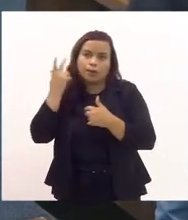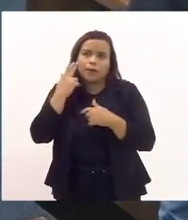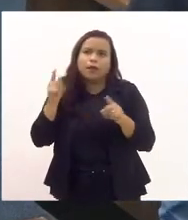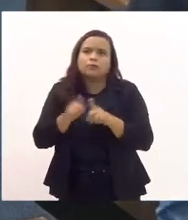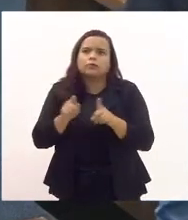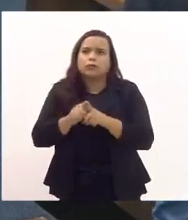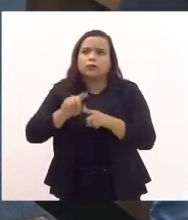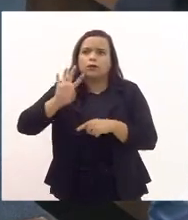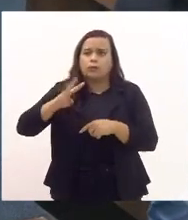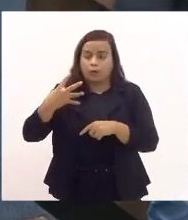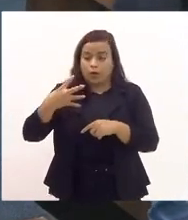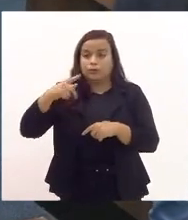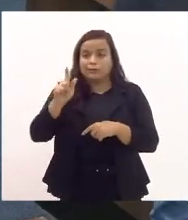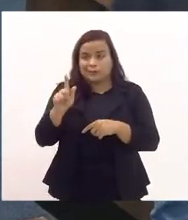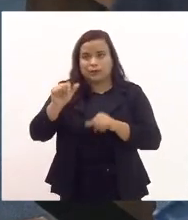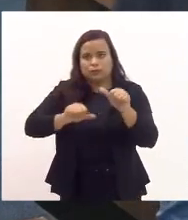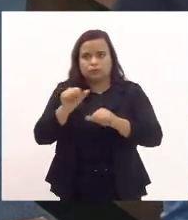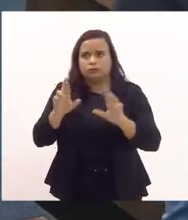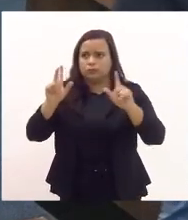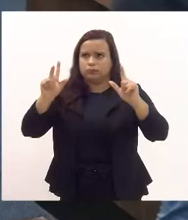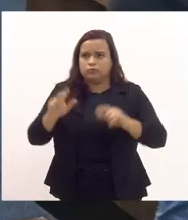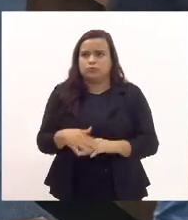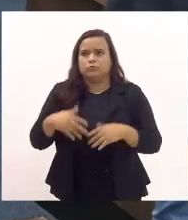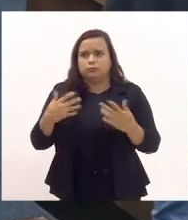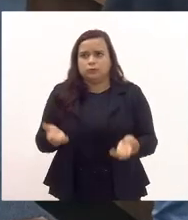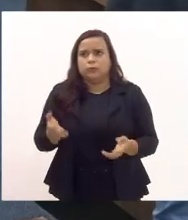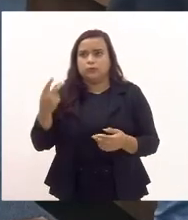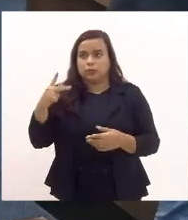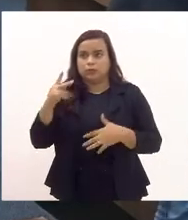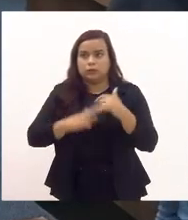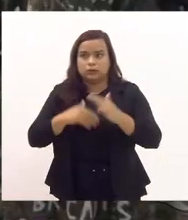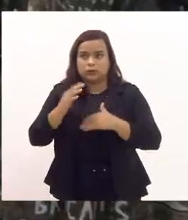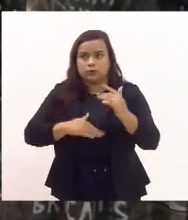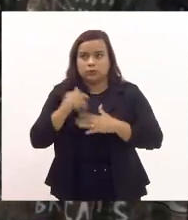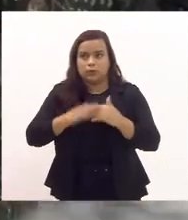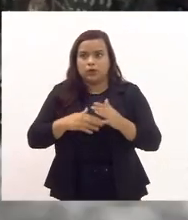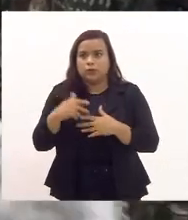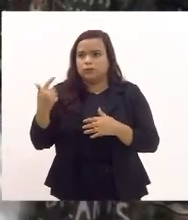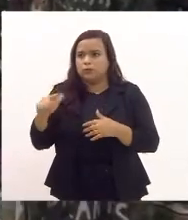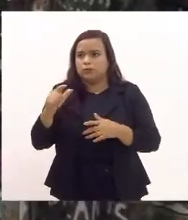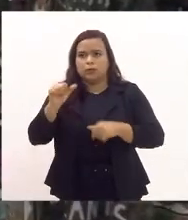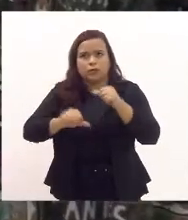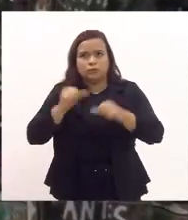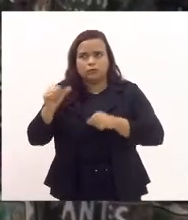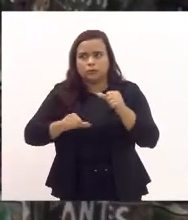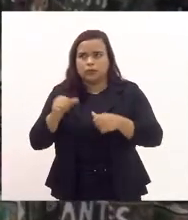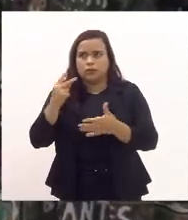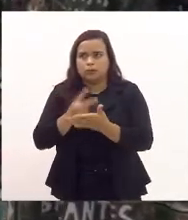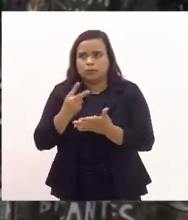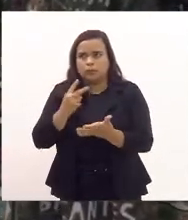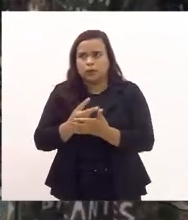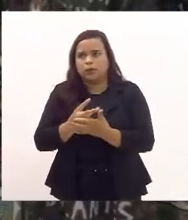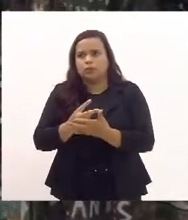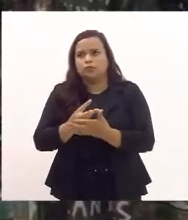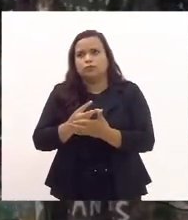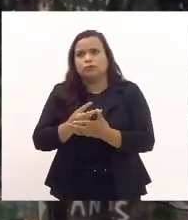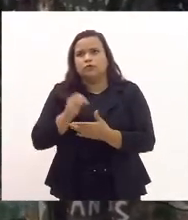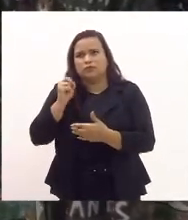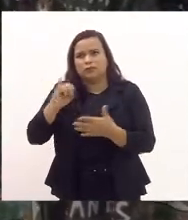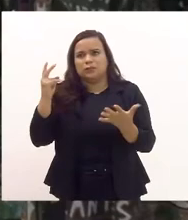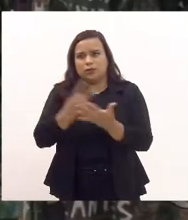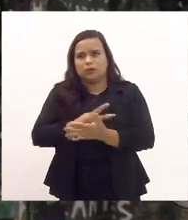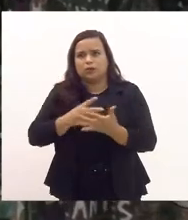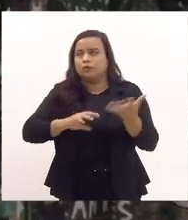próprio 4G dessa forma o desempenho não se altera Mesmo durante a ocorrência de